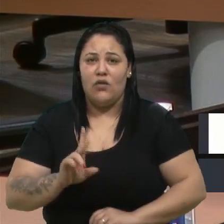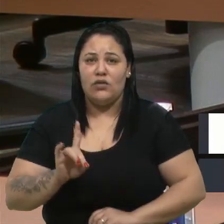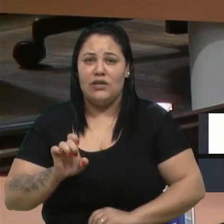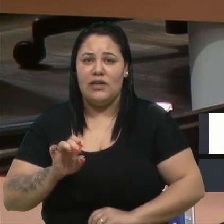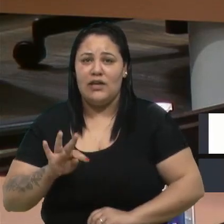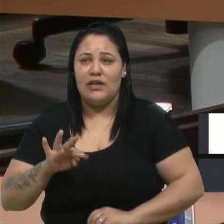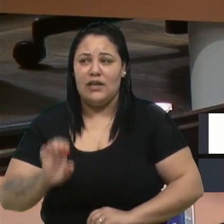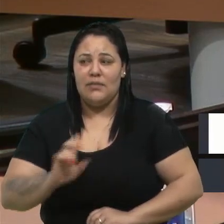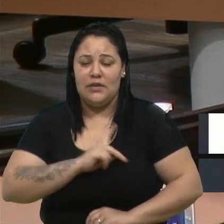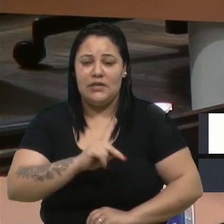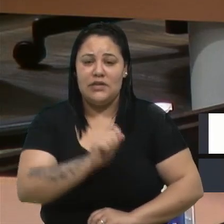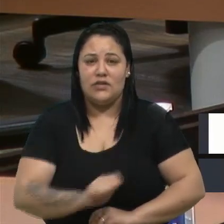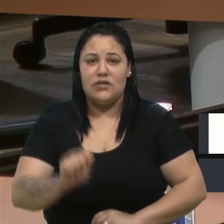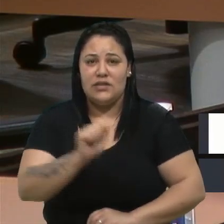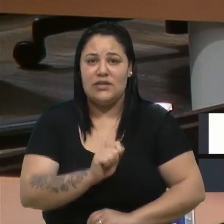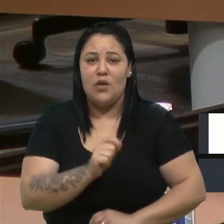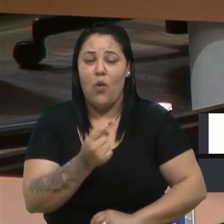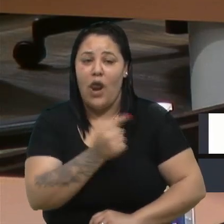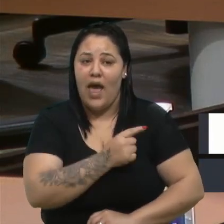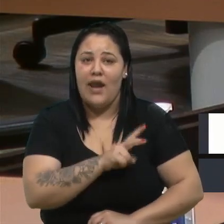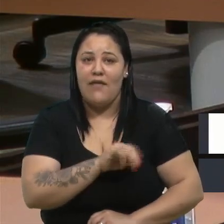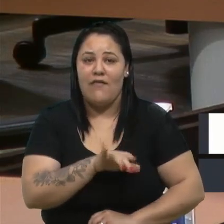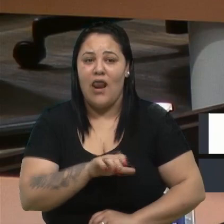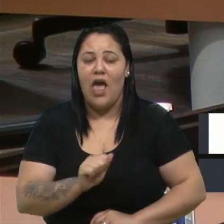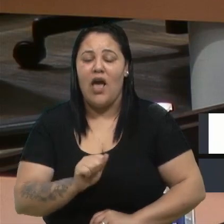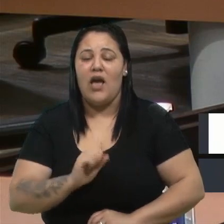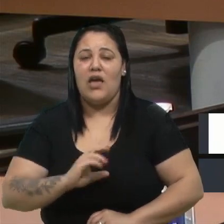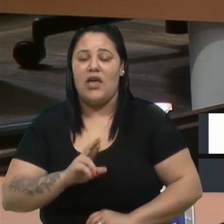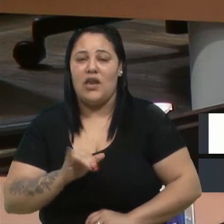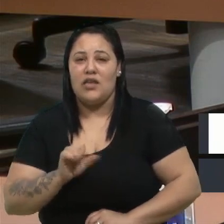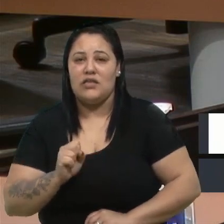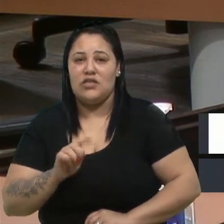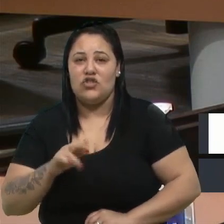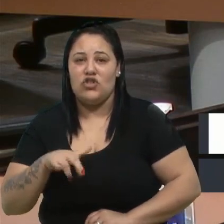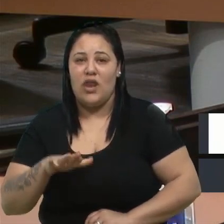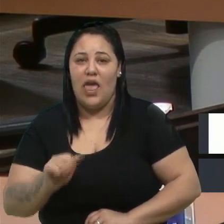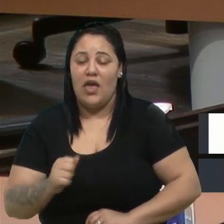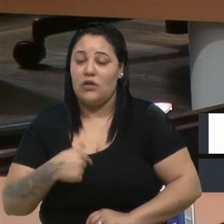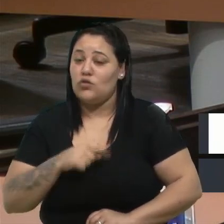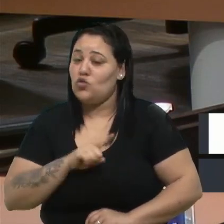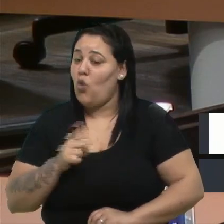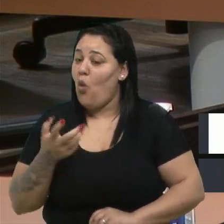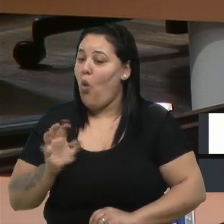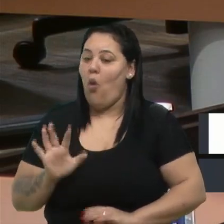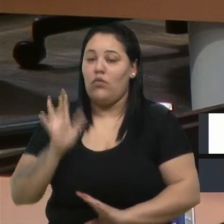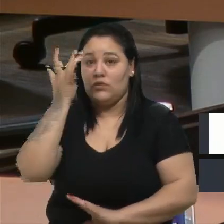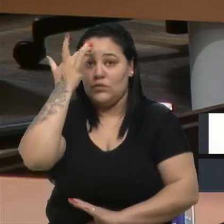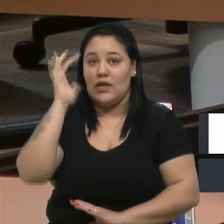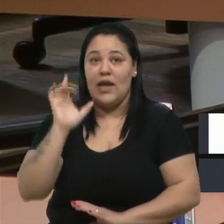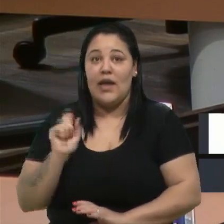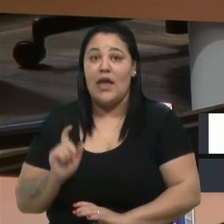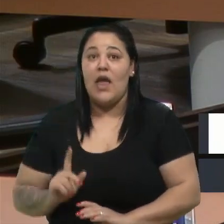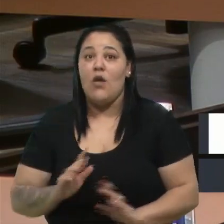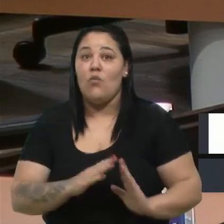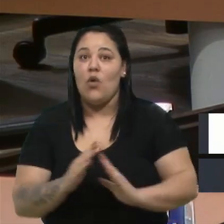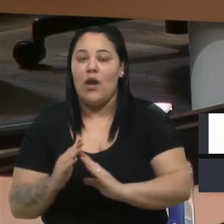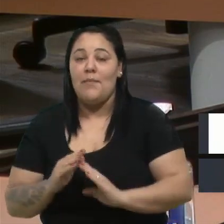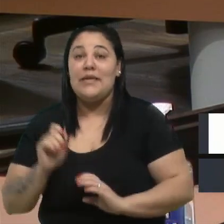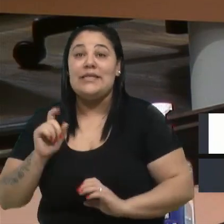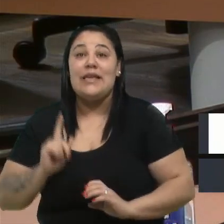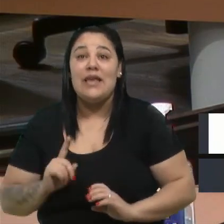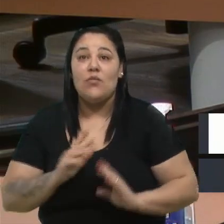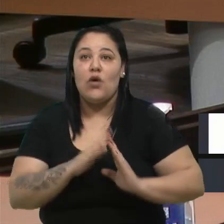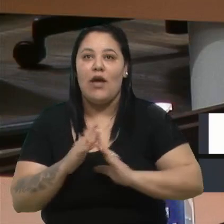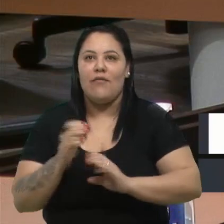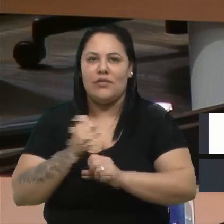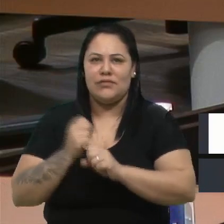lá na Vila Cristina, onde os policiais, eu não sou contra, eu não sei nem quem está lá morando, morava na época,